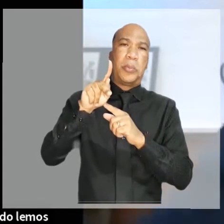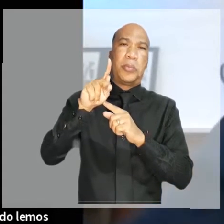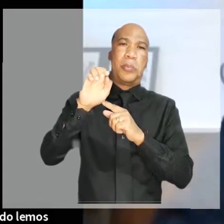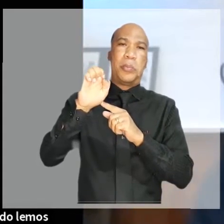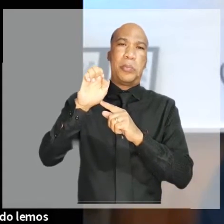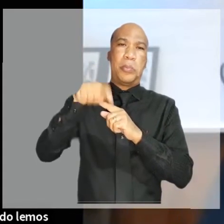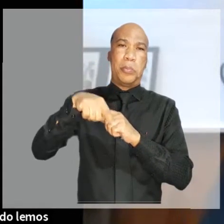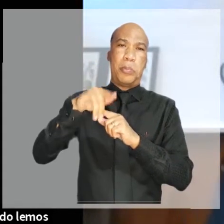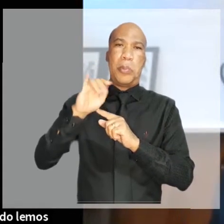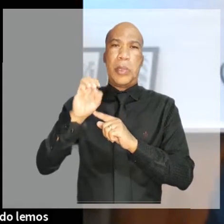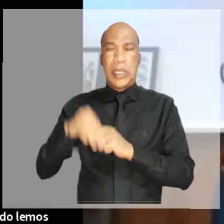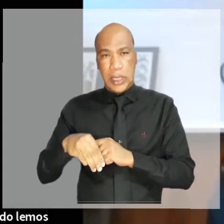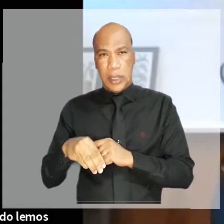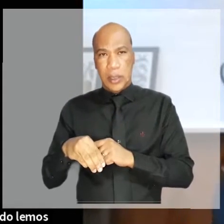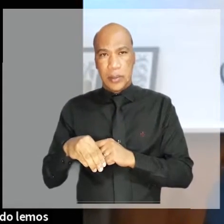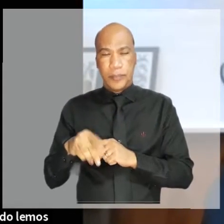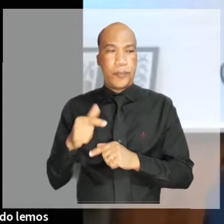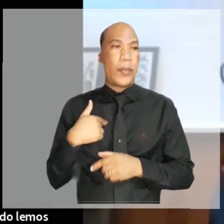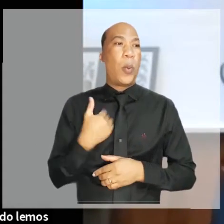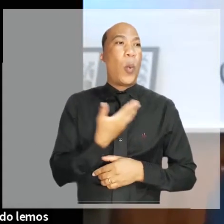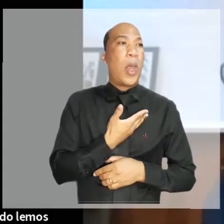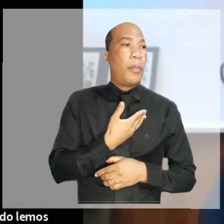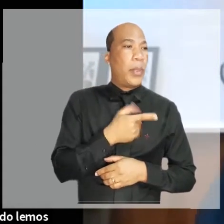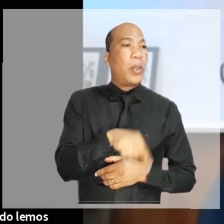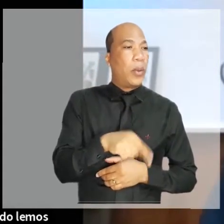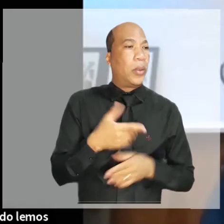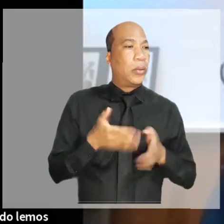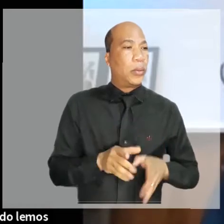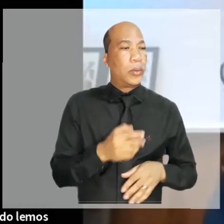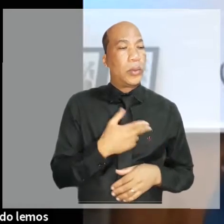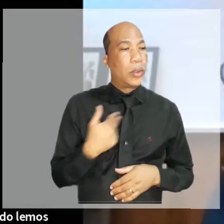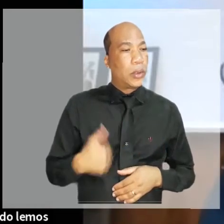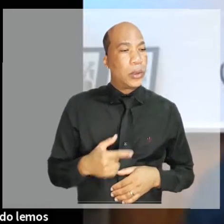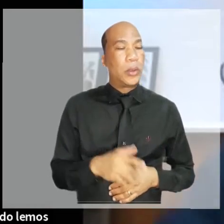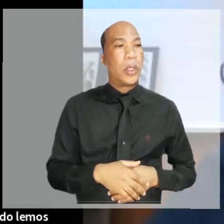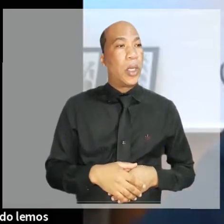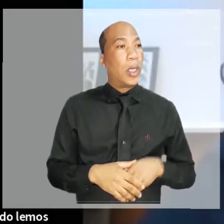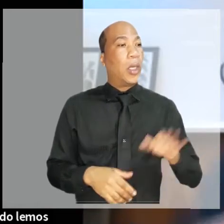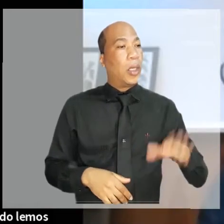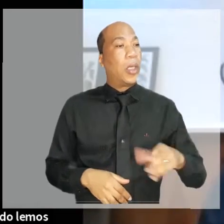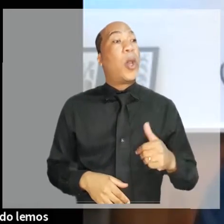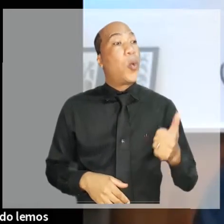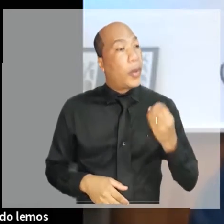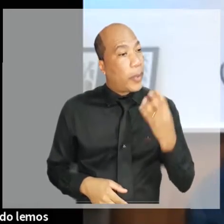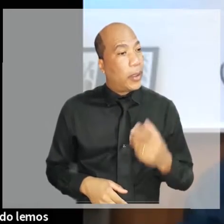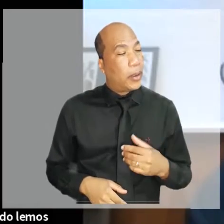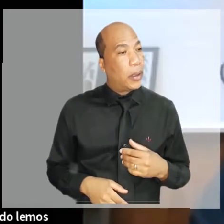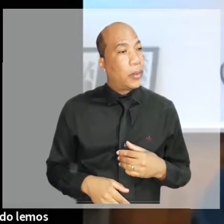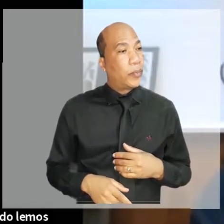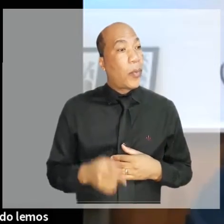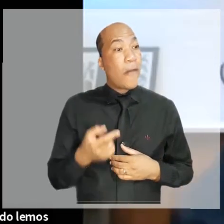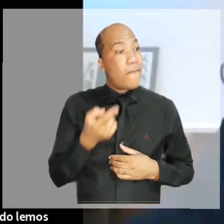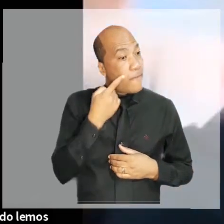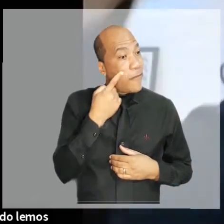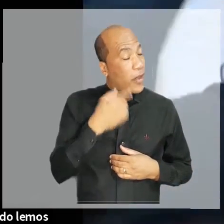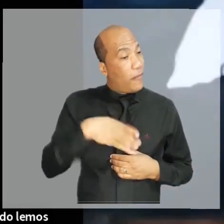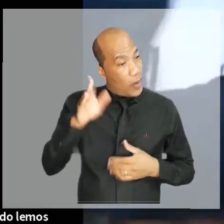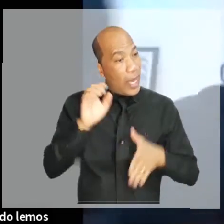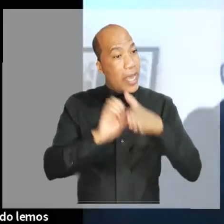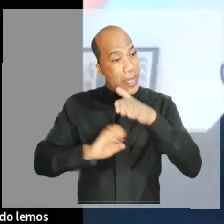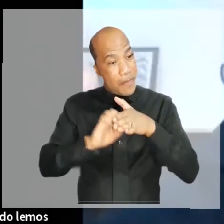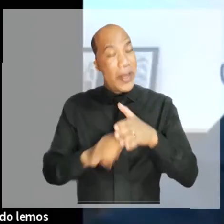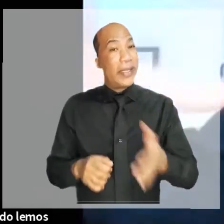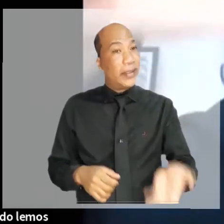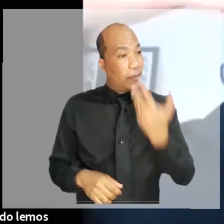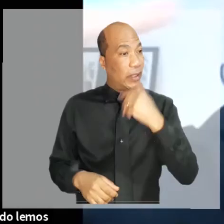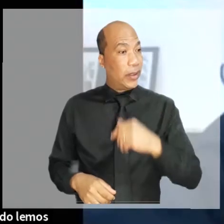um amigo nosso local manda uma mensagem falando, olha, eu descobri essa empresa aqui que é imperdível, vocês têm que falar com elas, eles